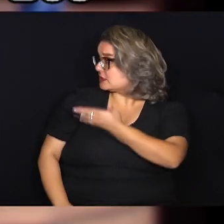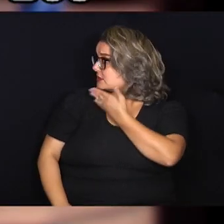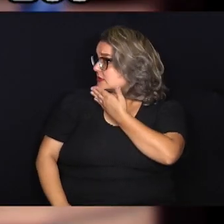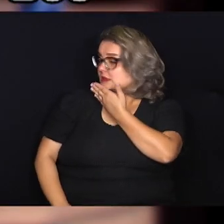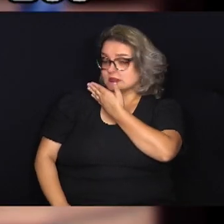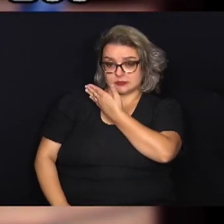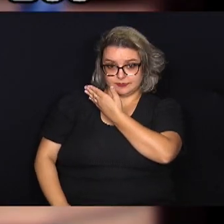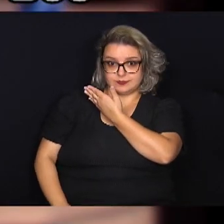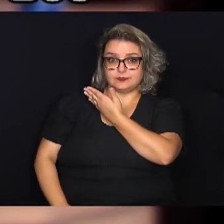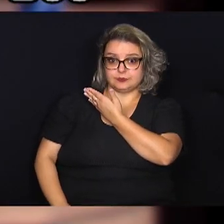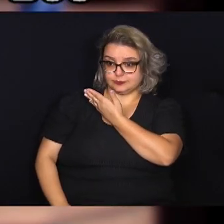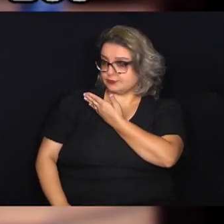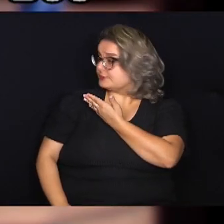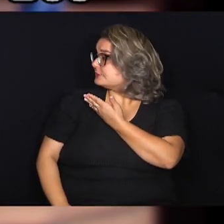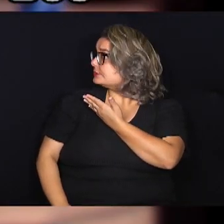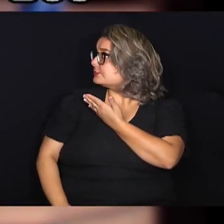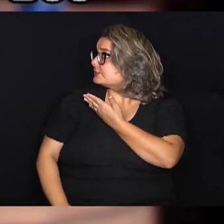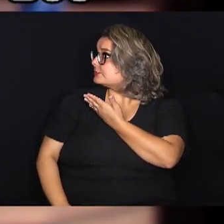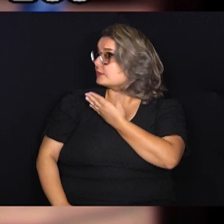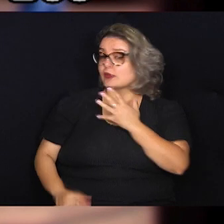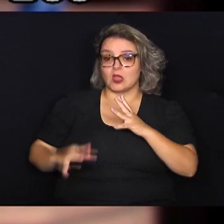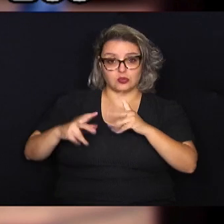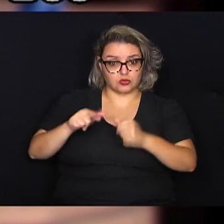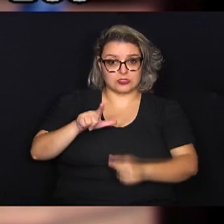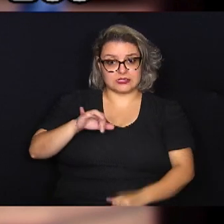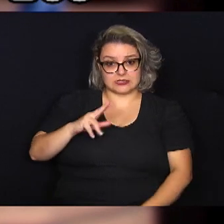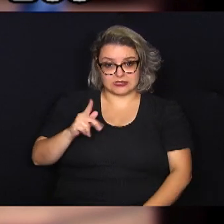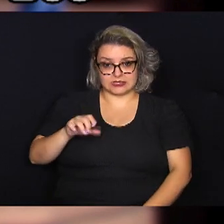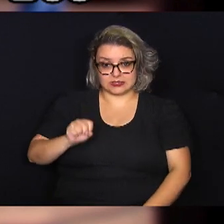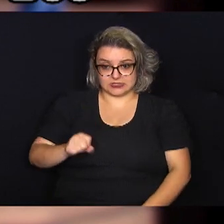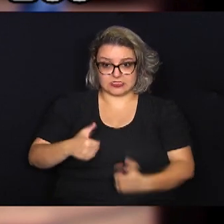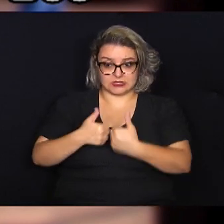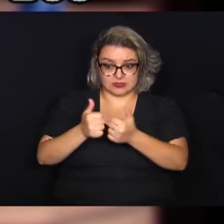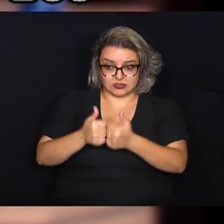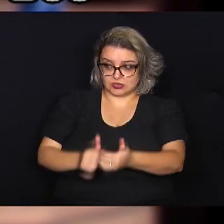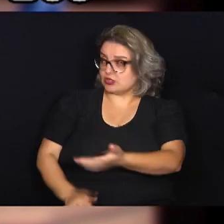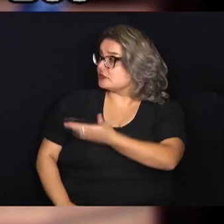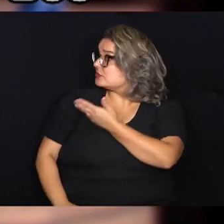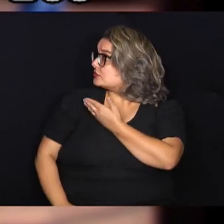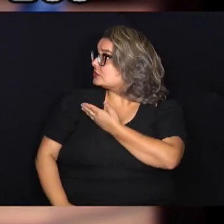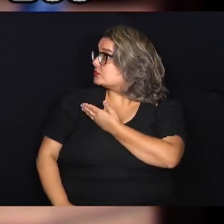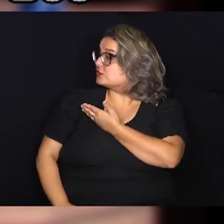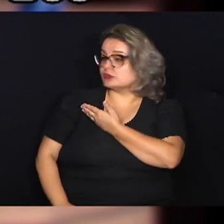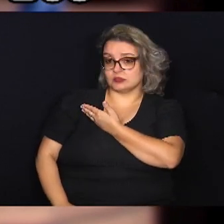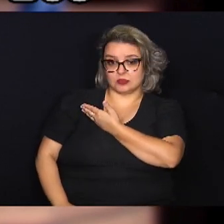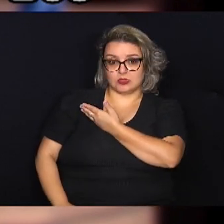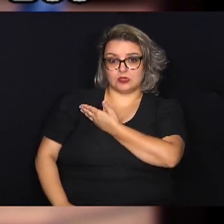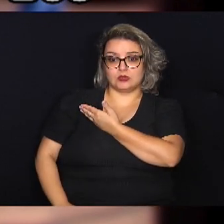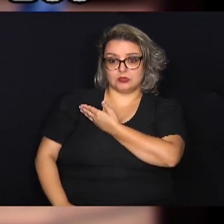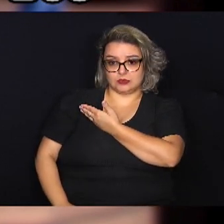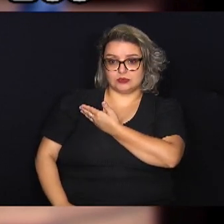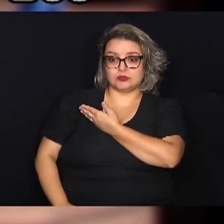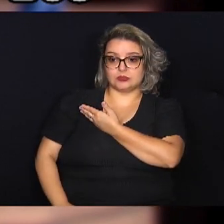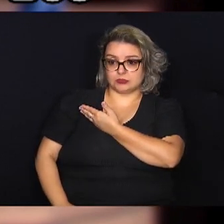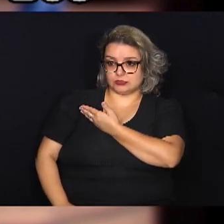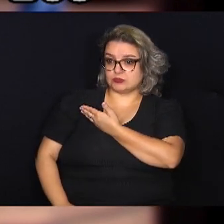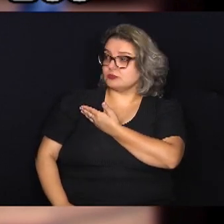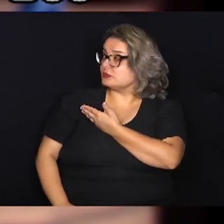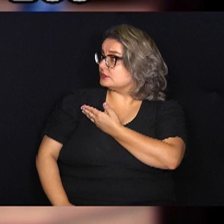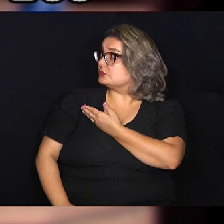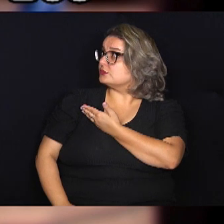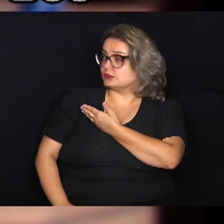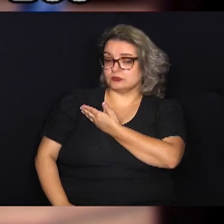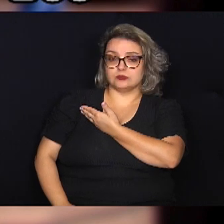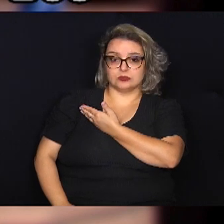251, 252, 256, 257, 261, 263 e